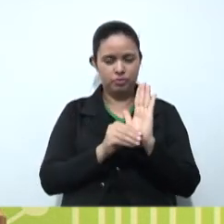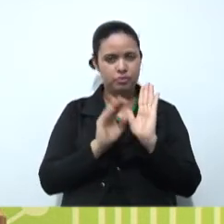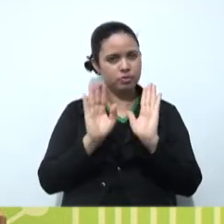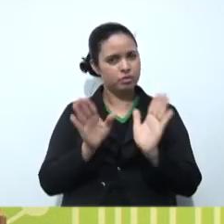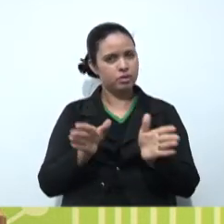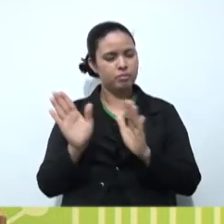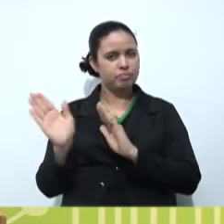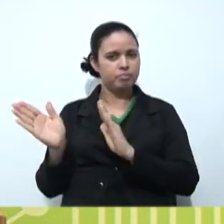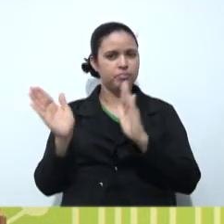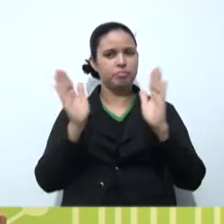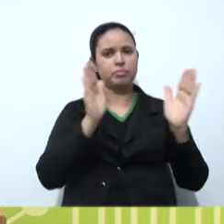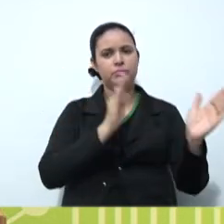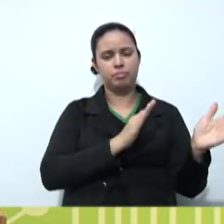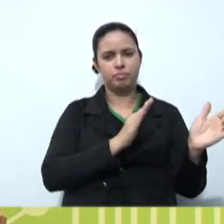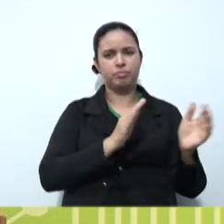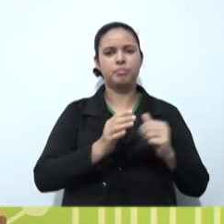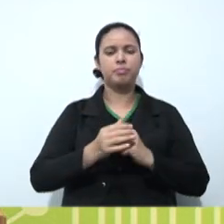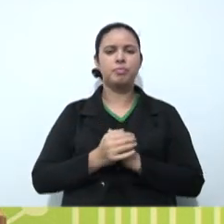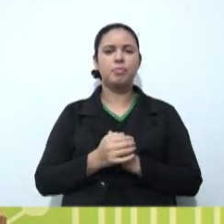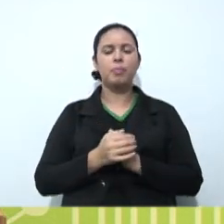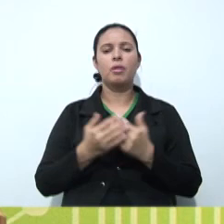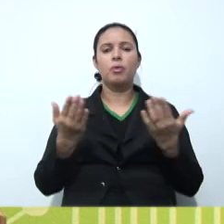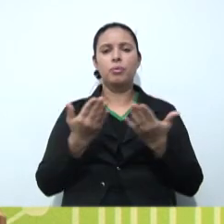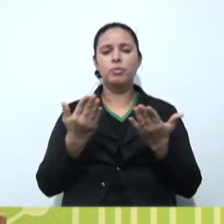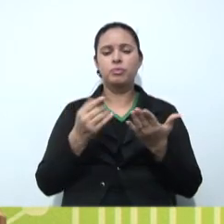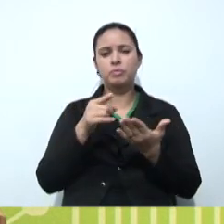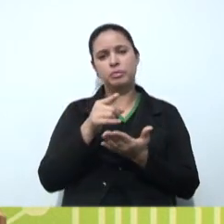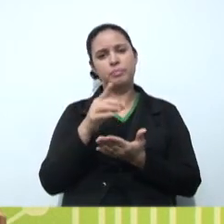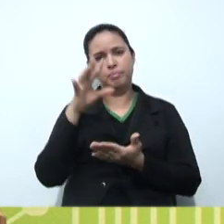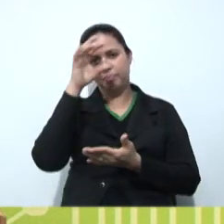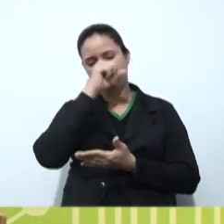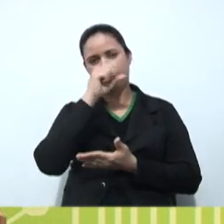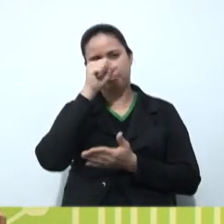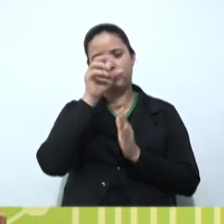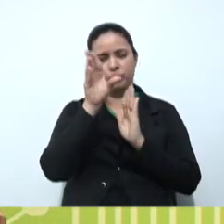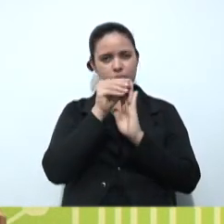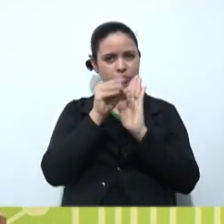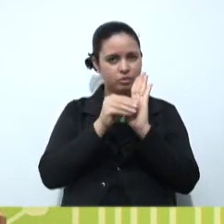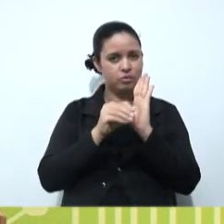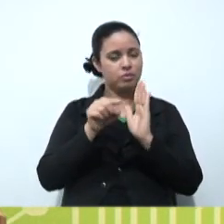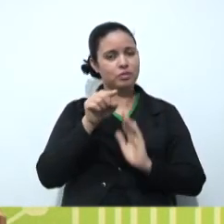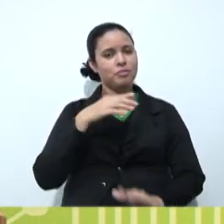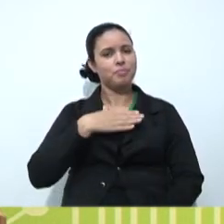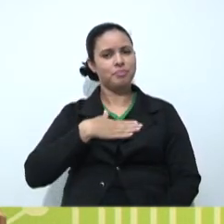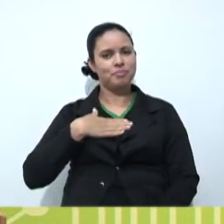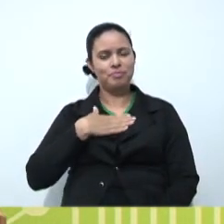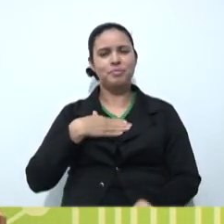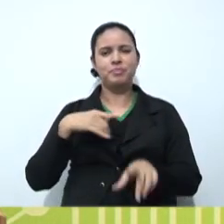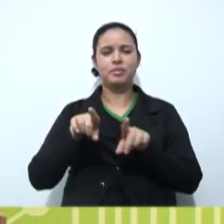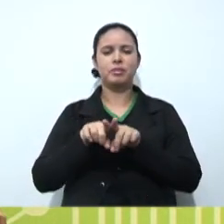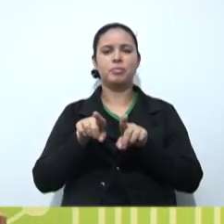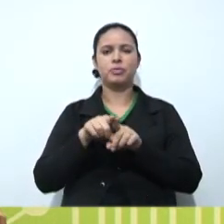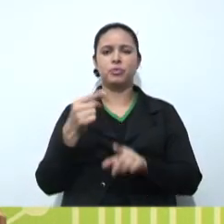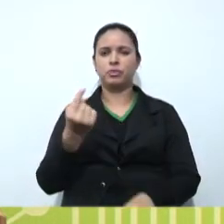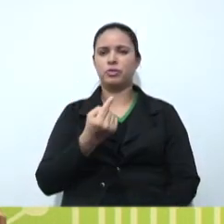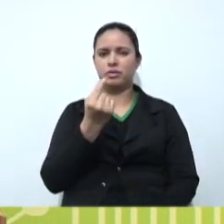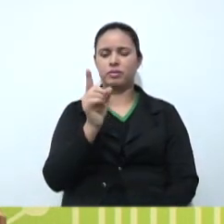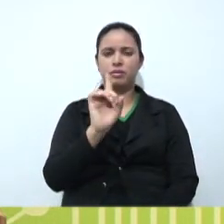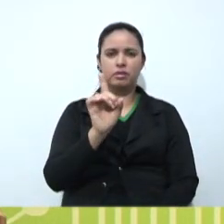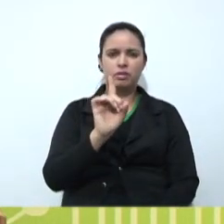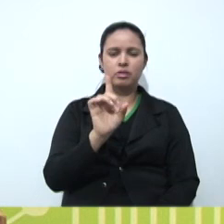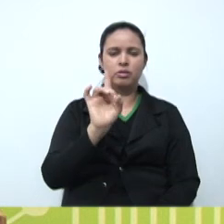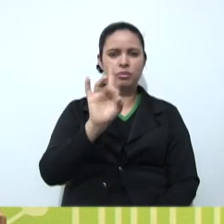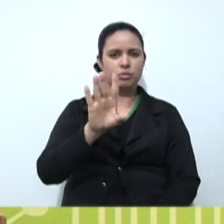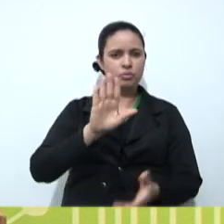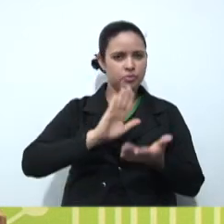já passamos aí nesse momento. Hoje você vai entender muito bem esse conteúdo e vai gostar. E é claro, não estou sozinho aqui, além da